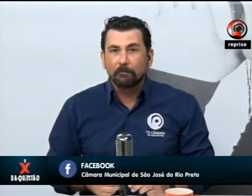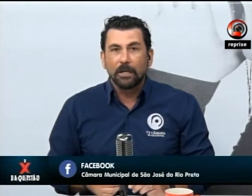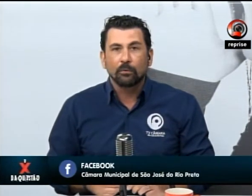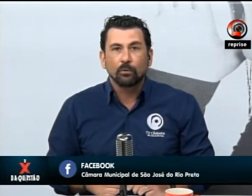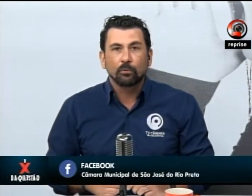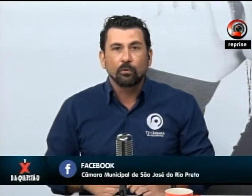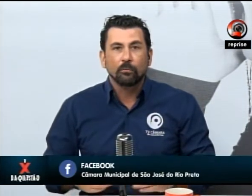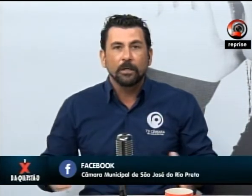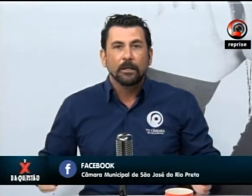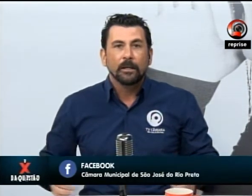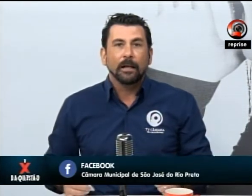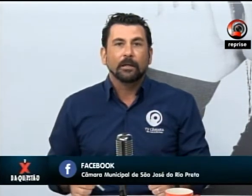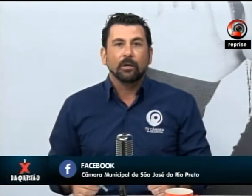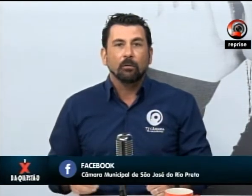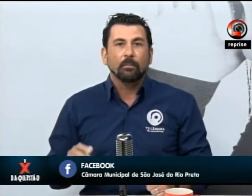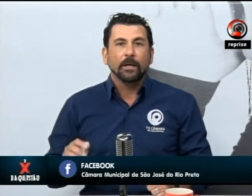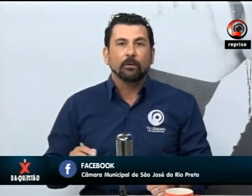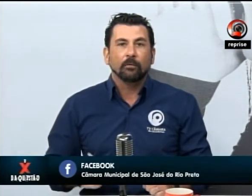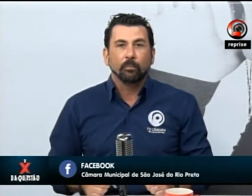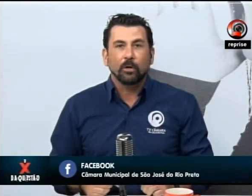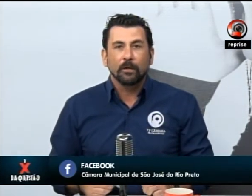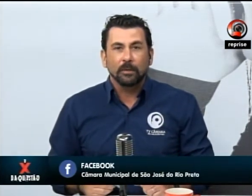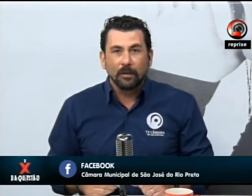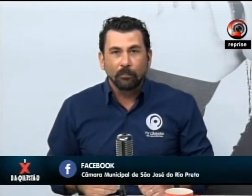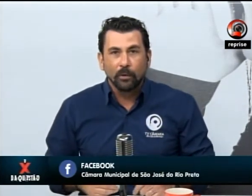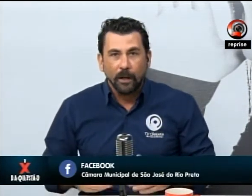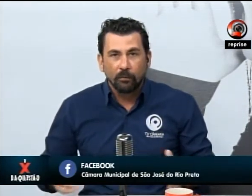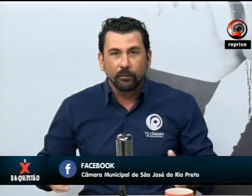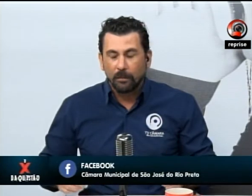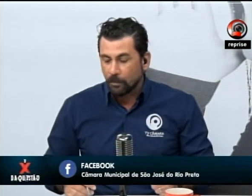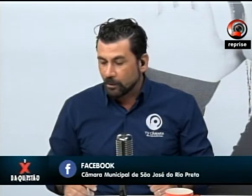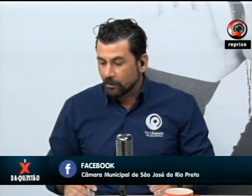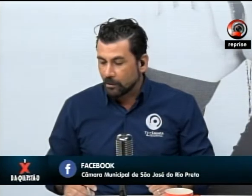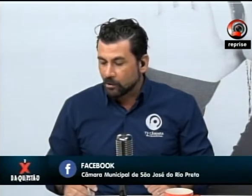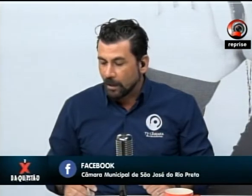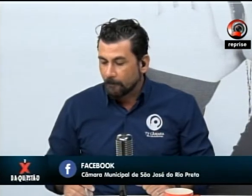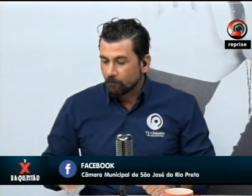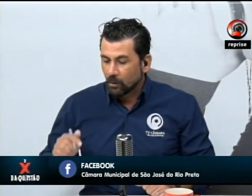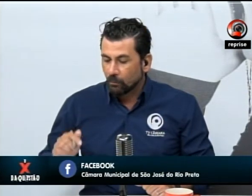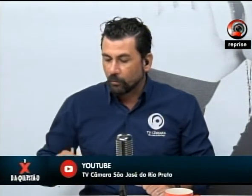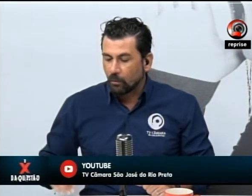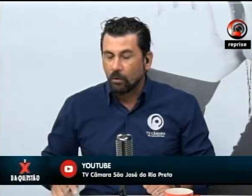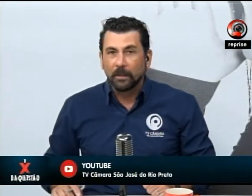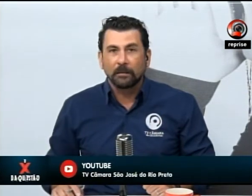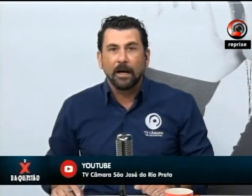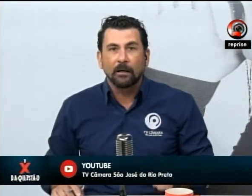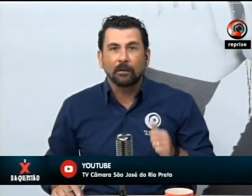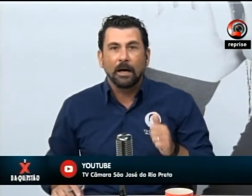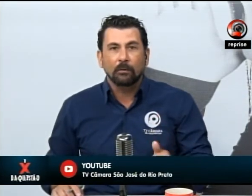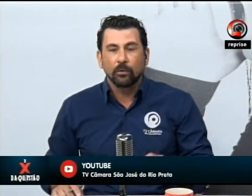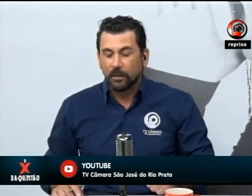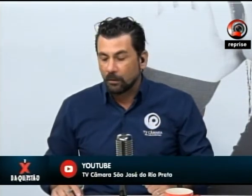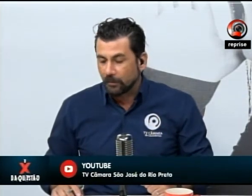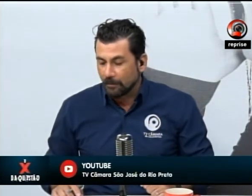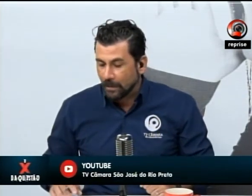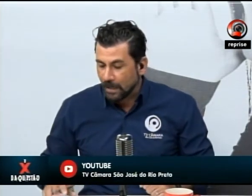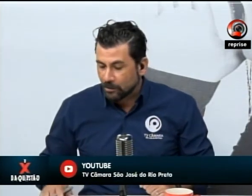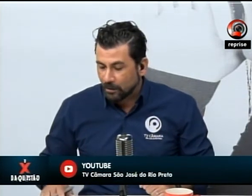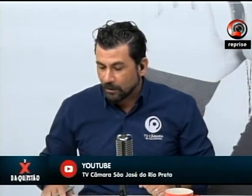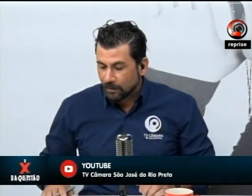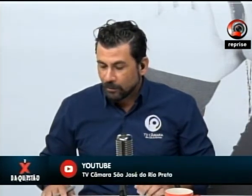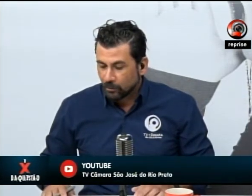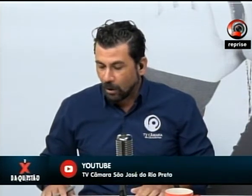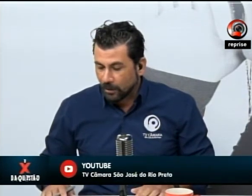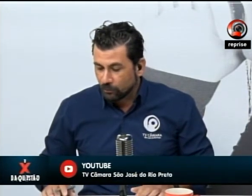e também no YouTube Além de acompanhar o nosso programa o tempo real você pode deixar o seu comentário lá curta